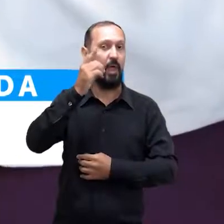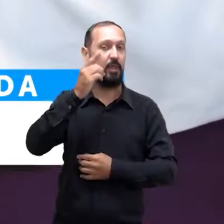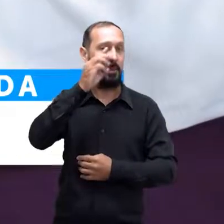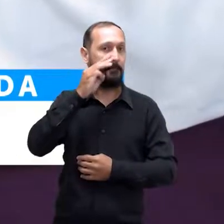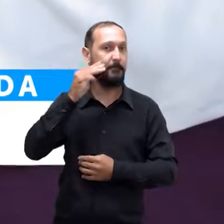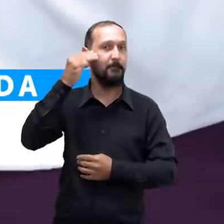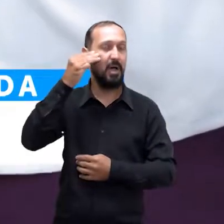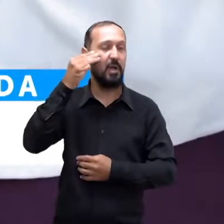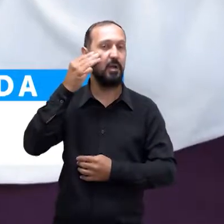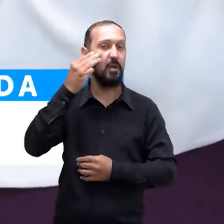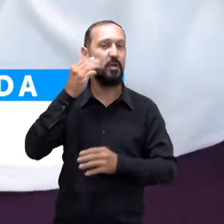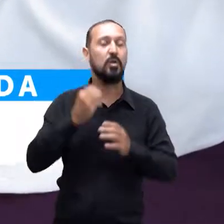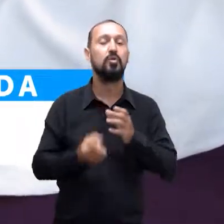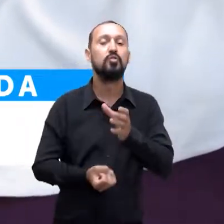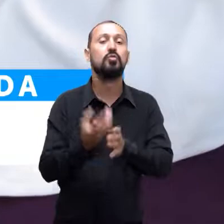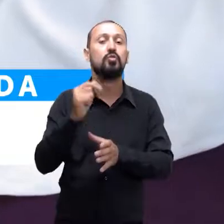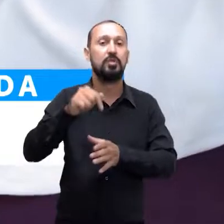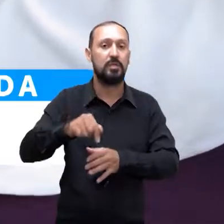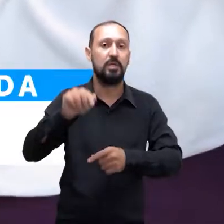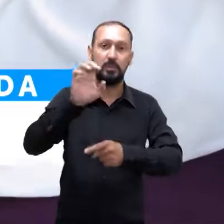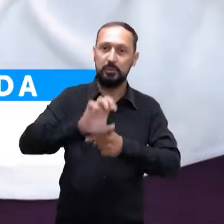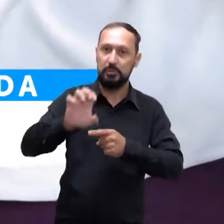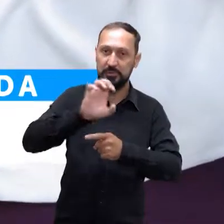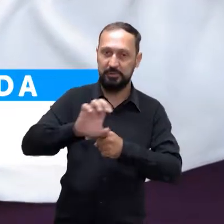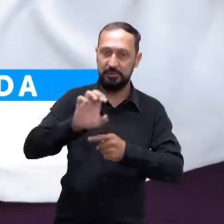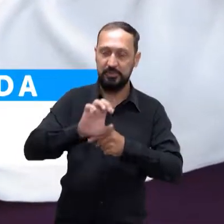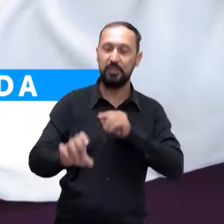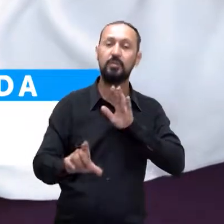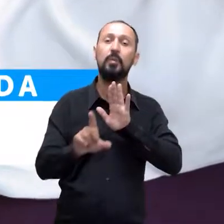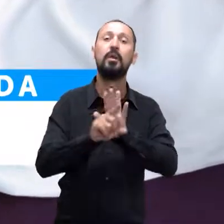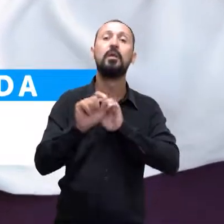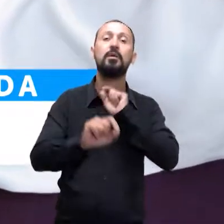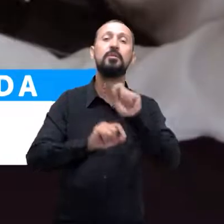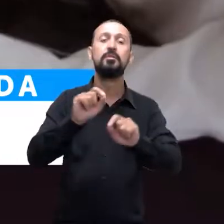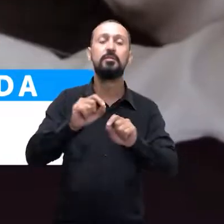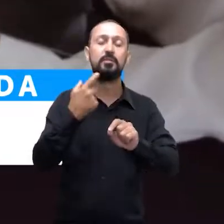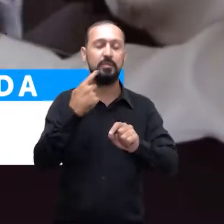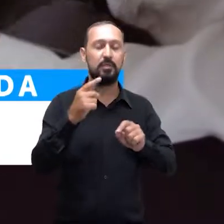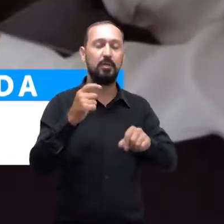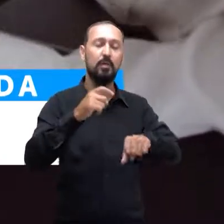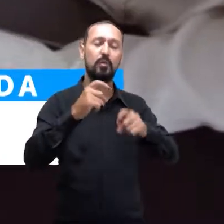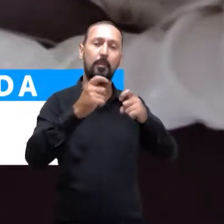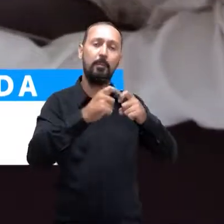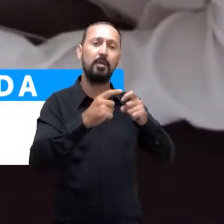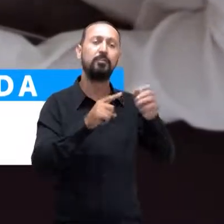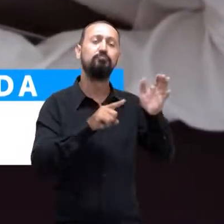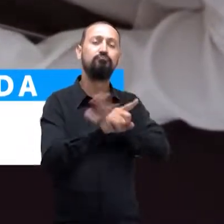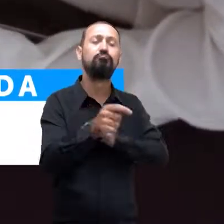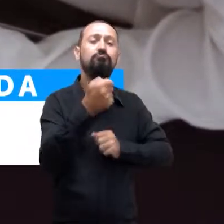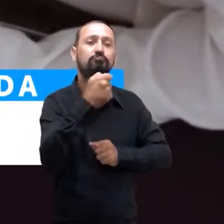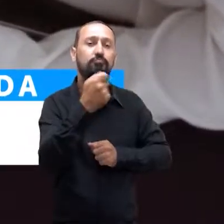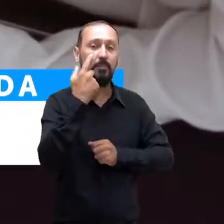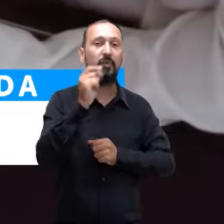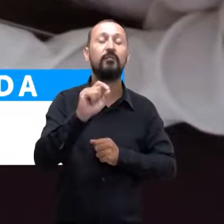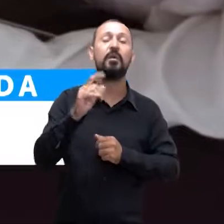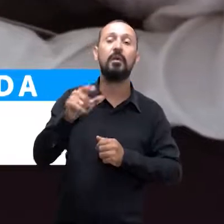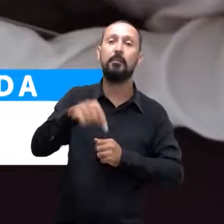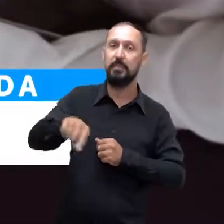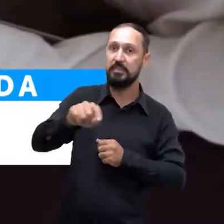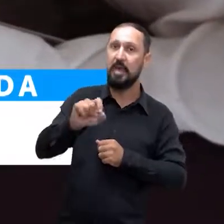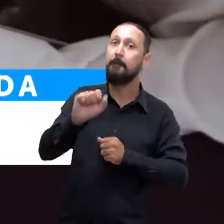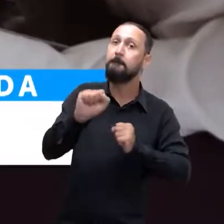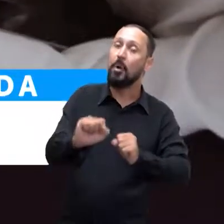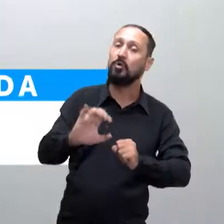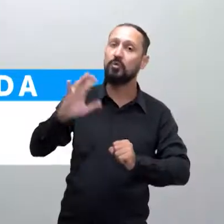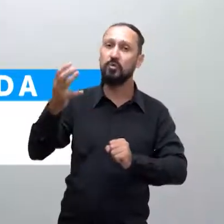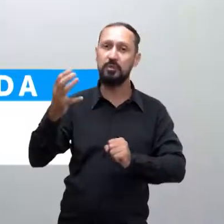PSDB, institui no Estado a aplicação obrigatória de questionário médico, numa tentativa de tentar prever e tratar essa